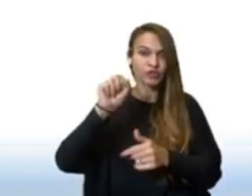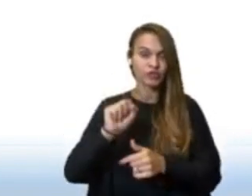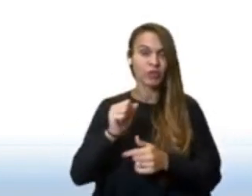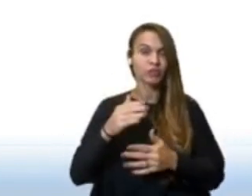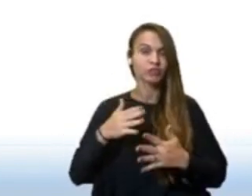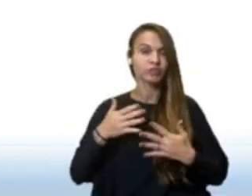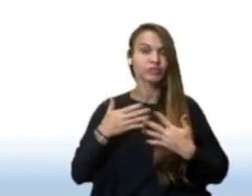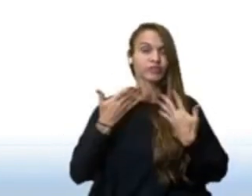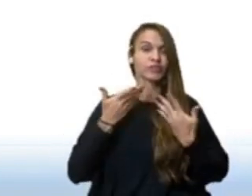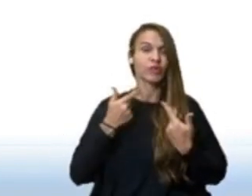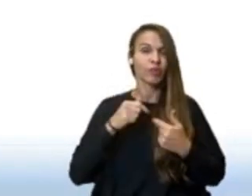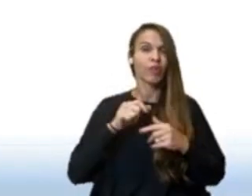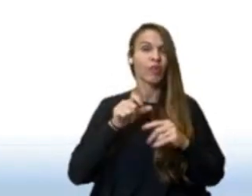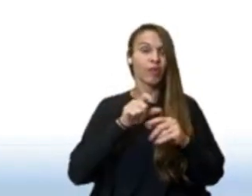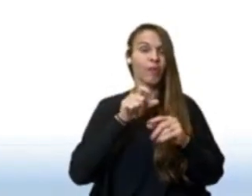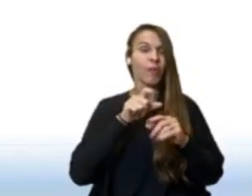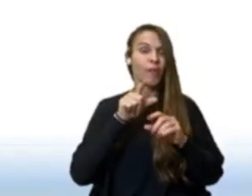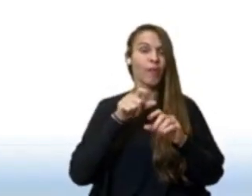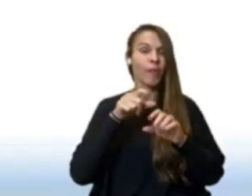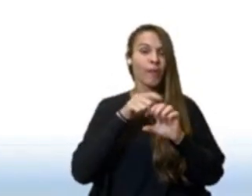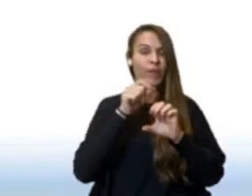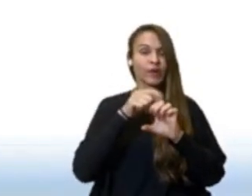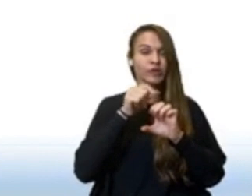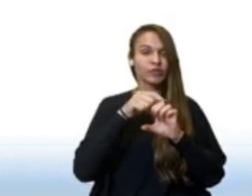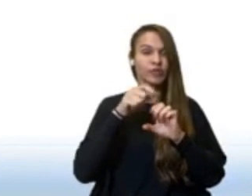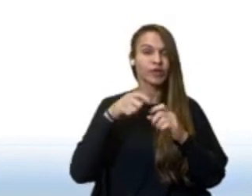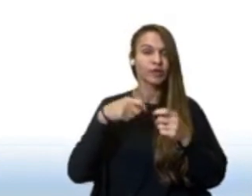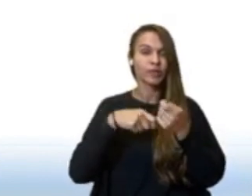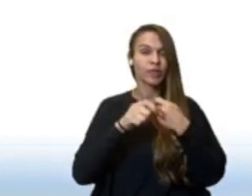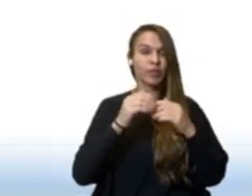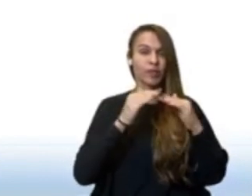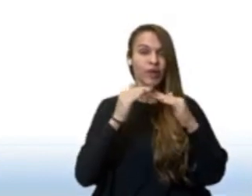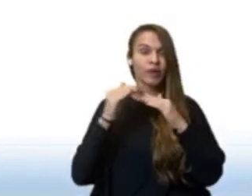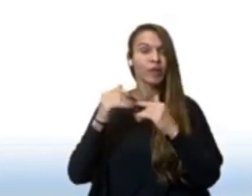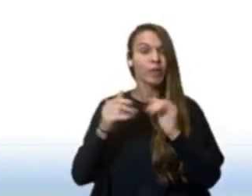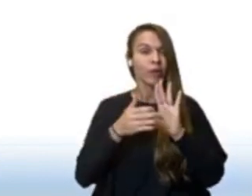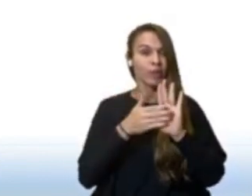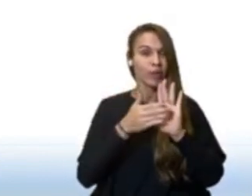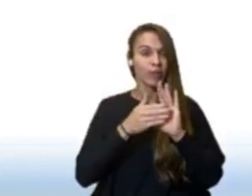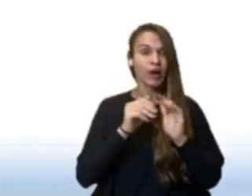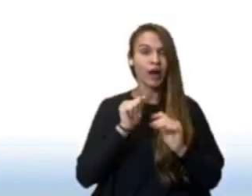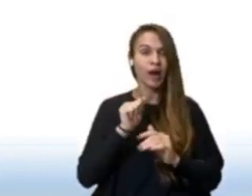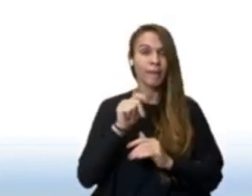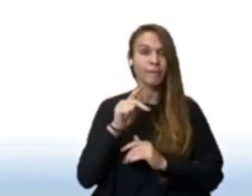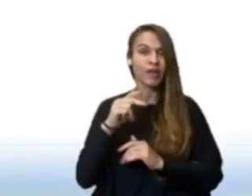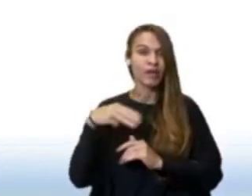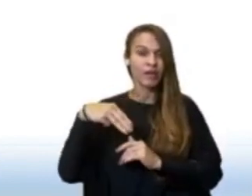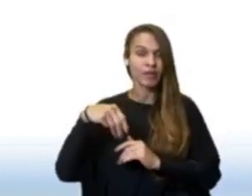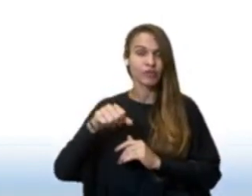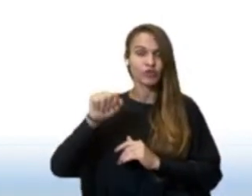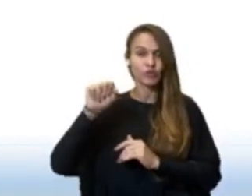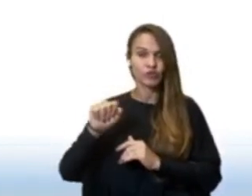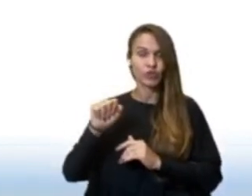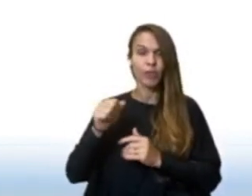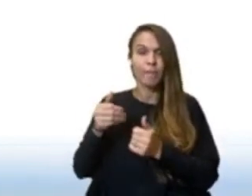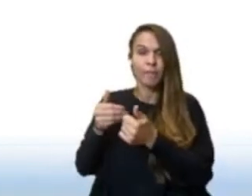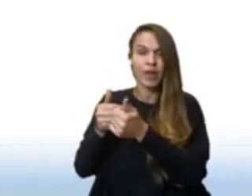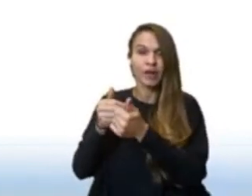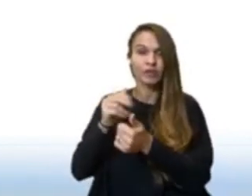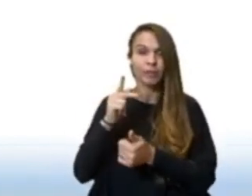empreendimento imobiliário naquela região que poderia ser, a meu ver, uma proposta de APM para a ponta sul do Lago Paranoá, onde tem